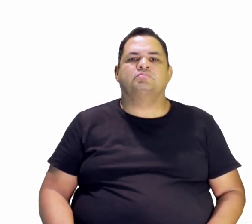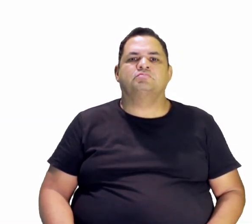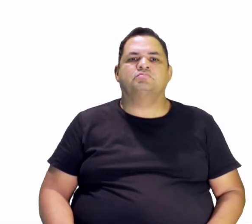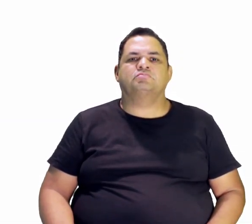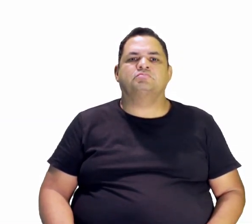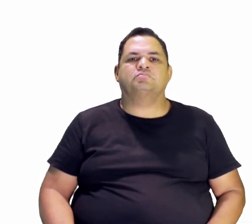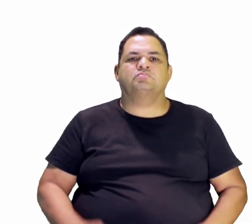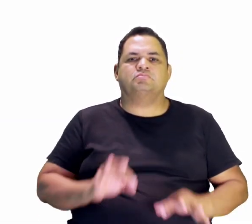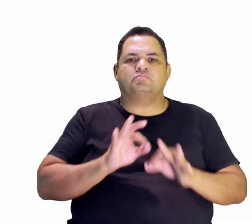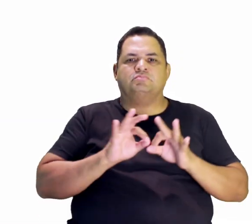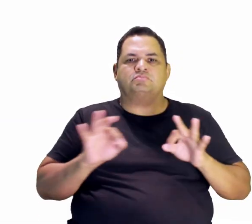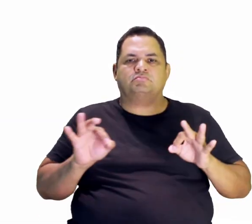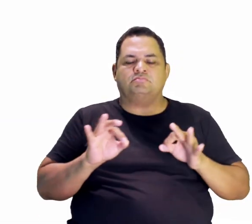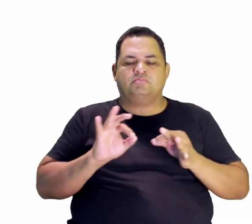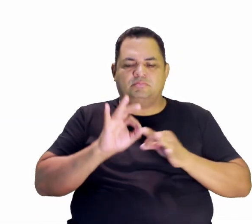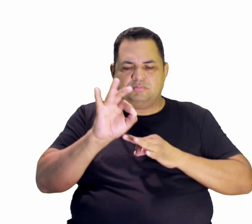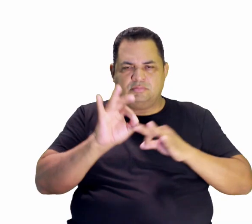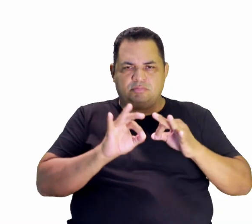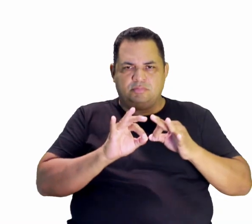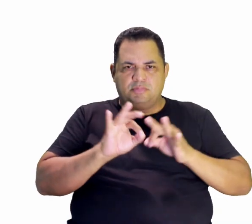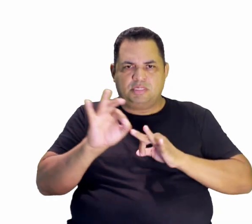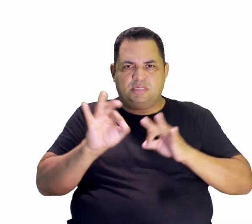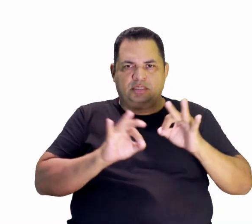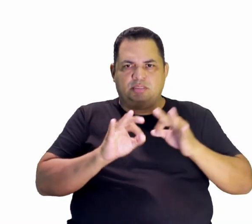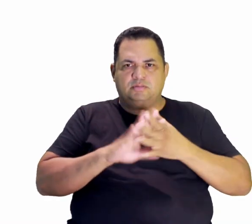A medida de uma força.